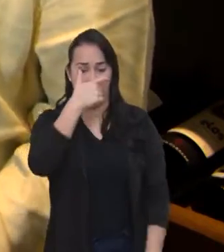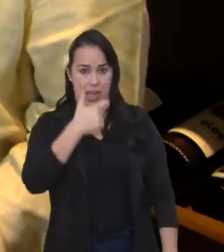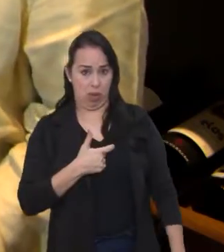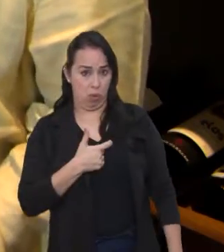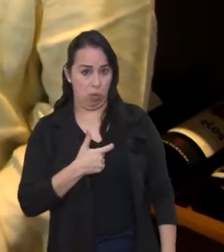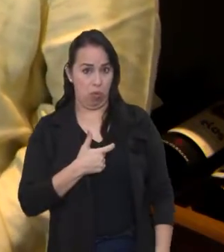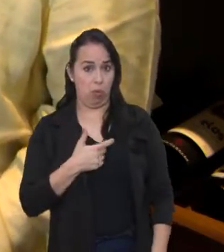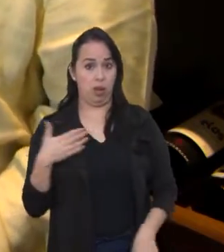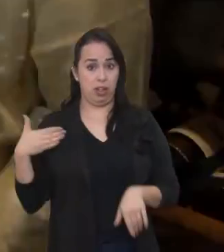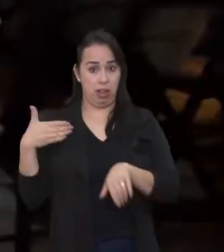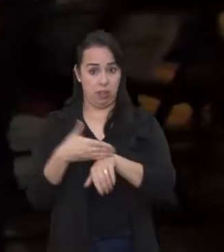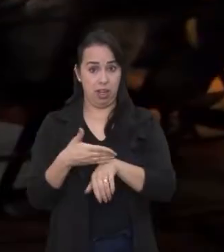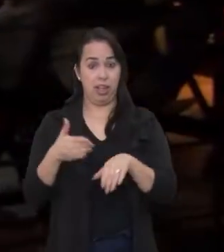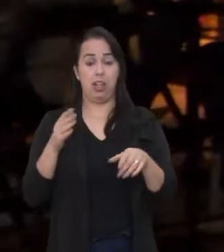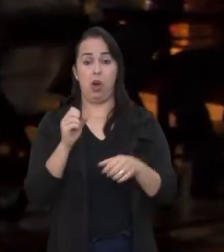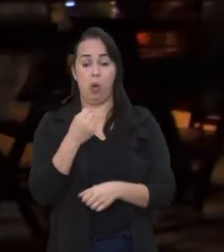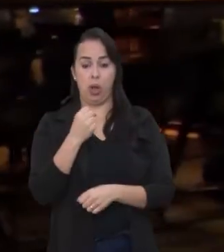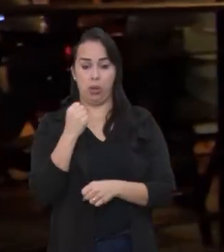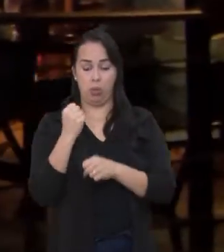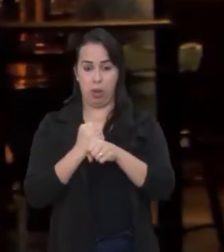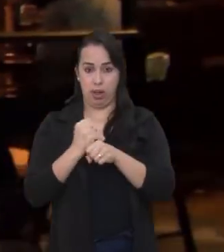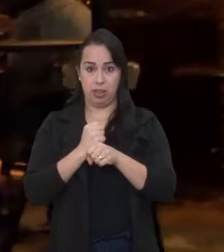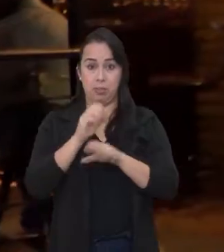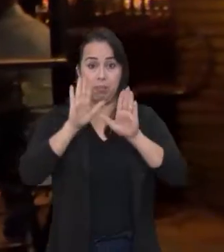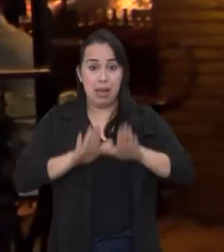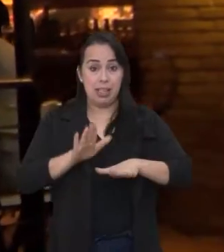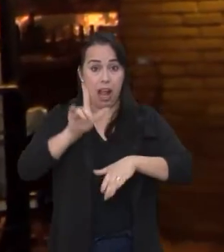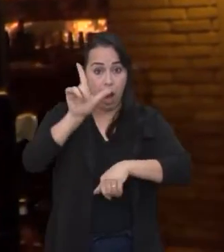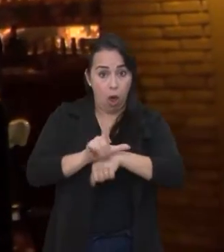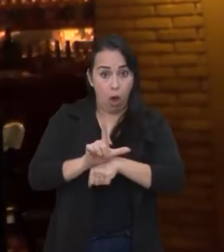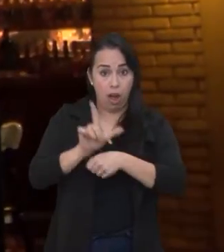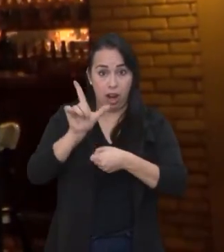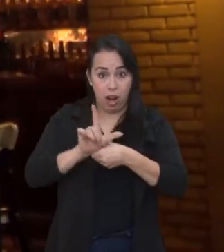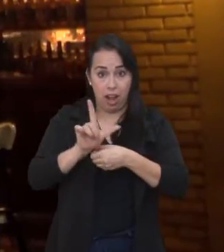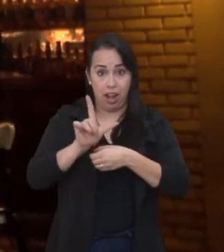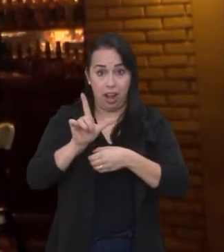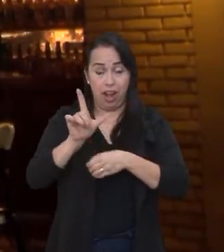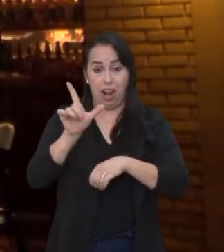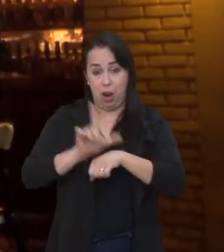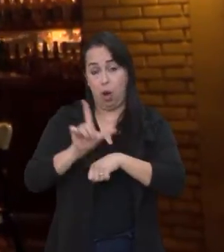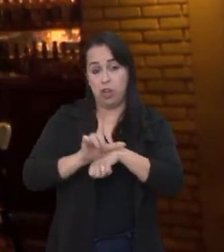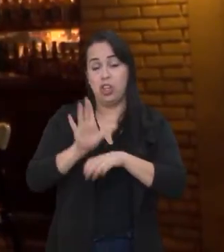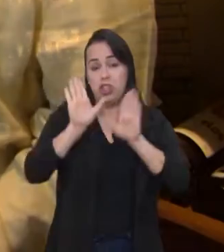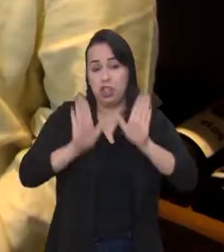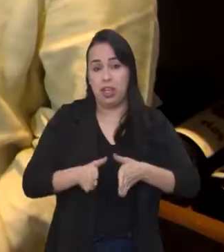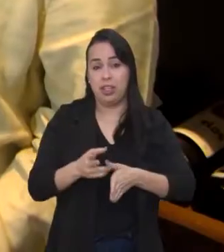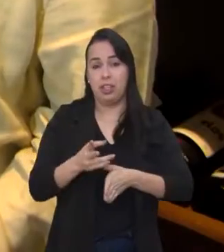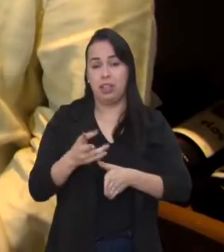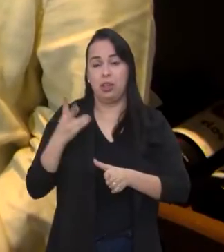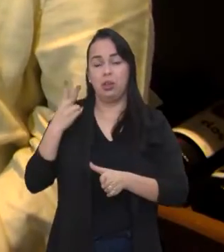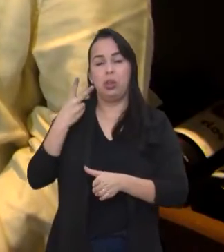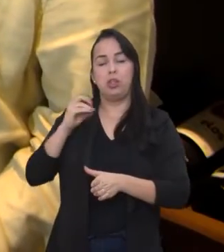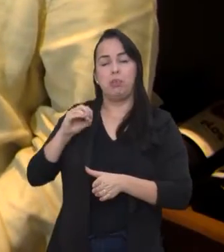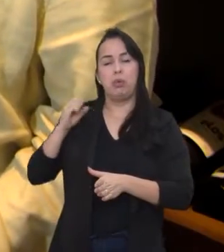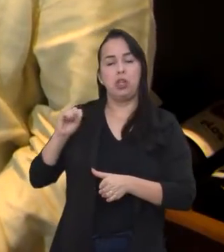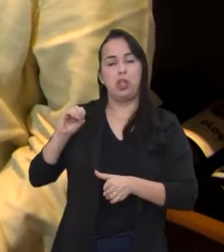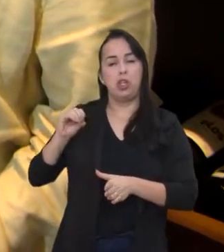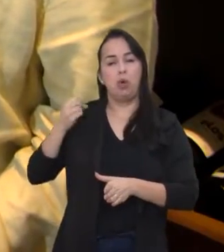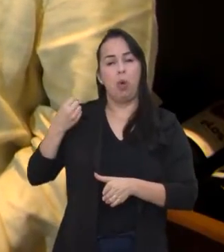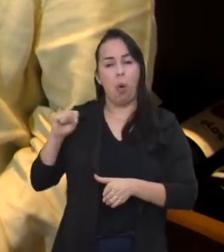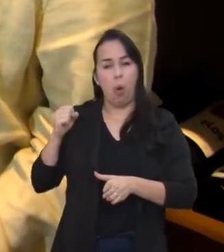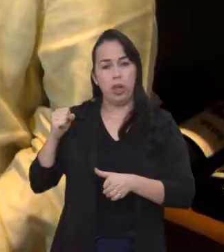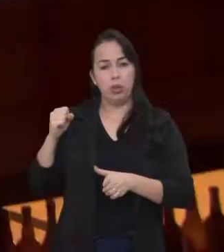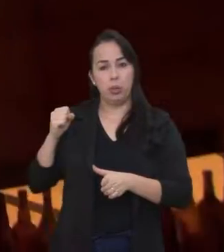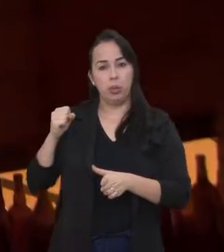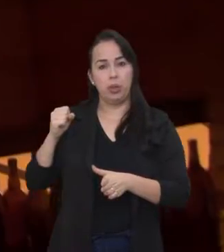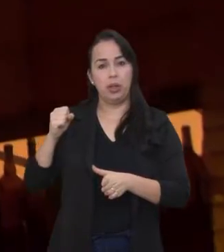8 anos, mas aqui já existe desde 2008 e era de uma amiga, ela resolveu vender, daí